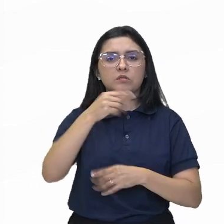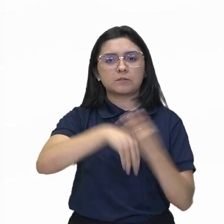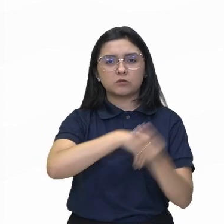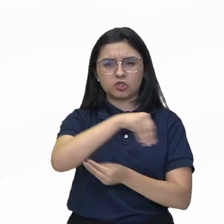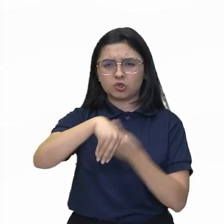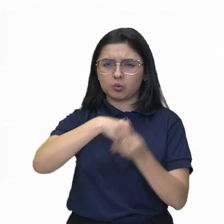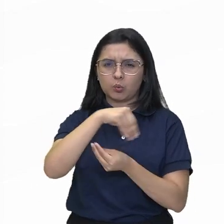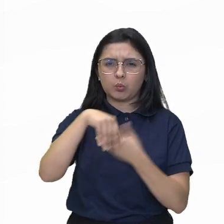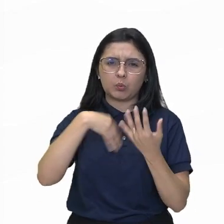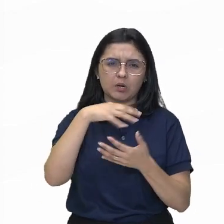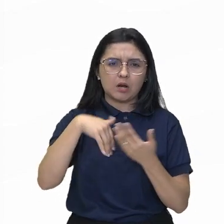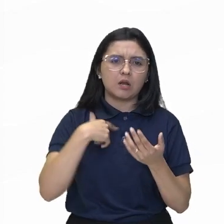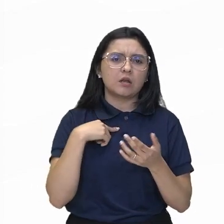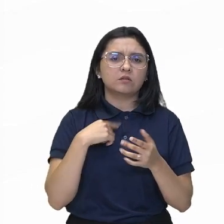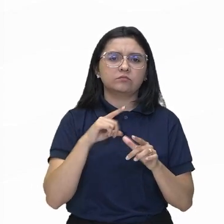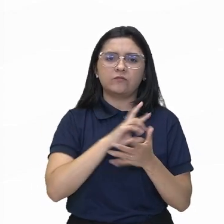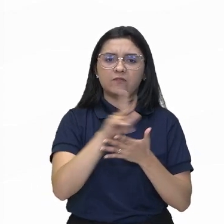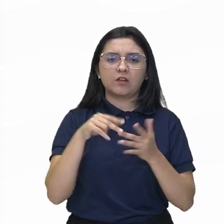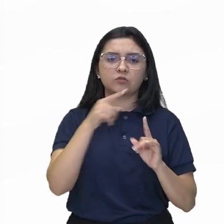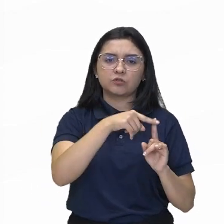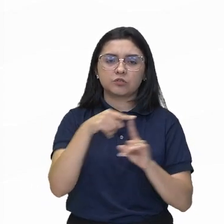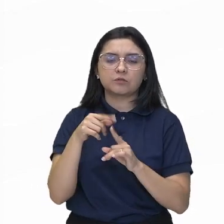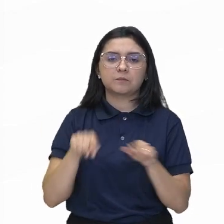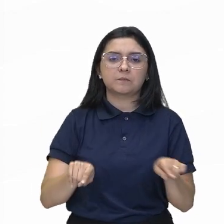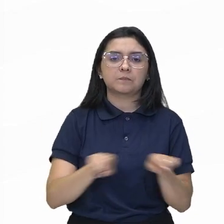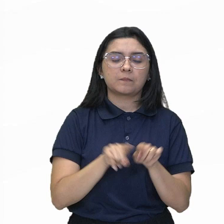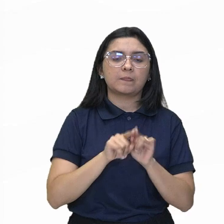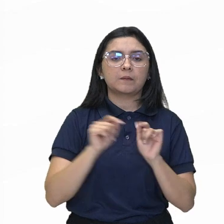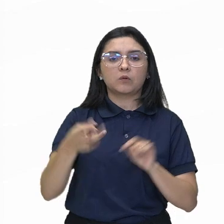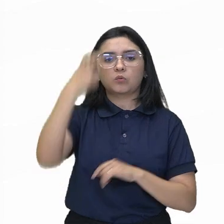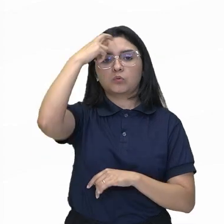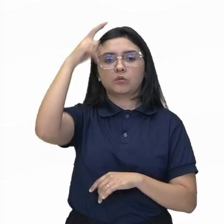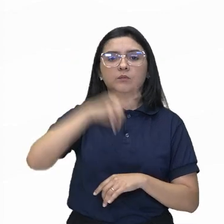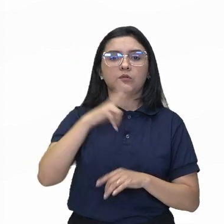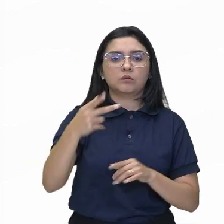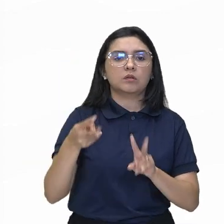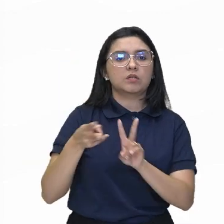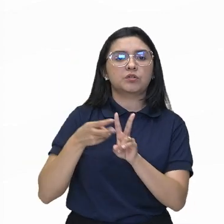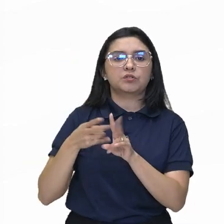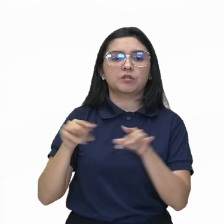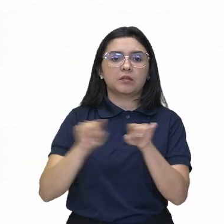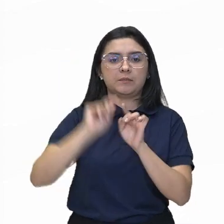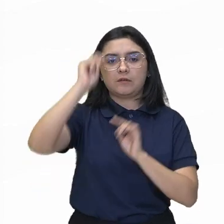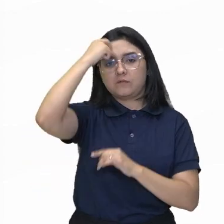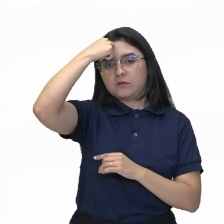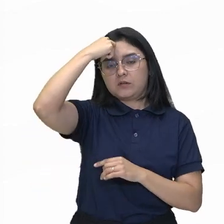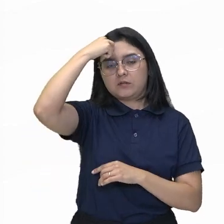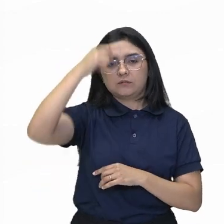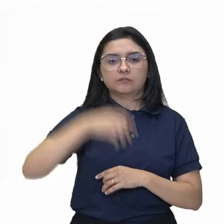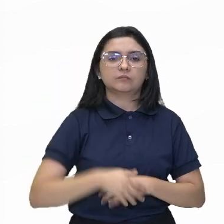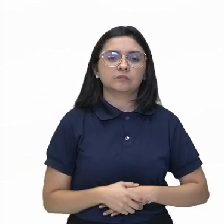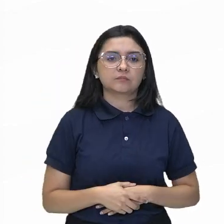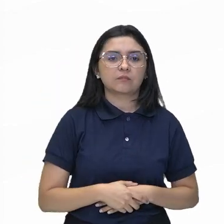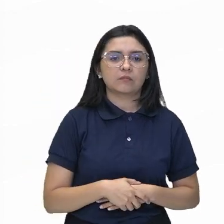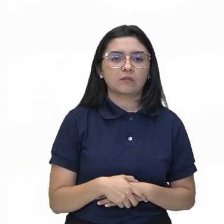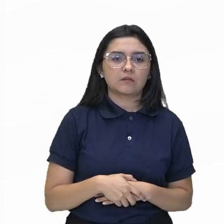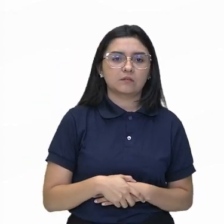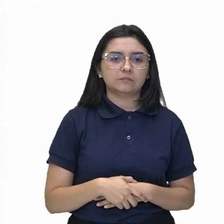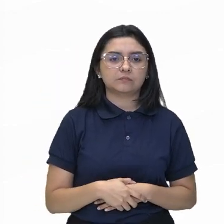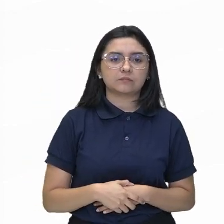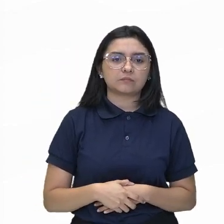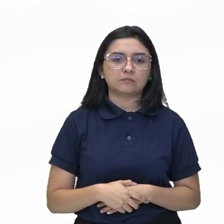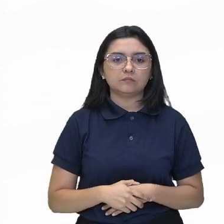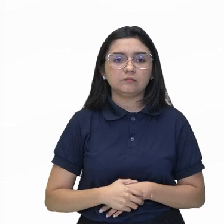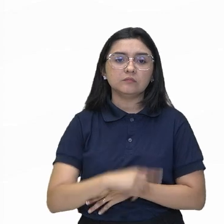da mistura musical das culturas portuguesa, indígena e africana.